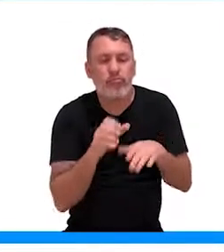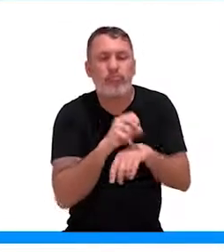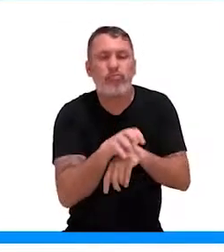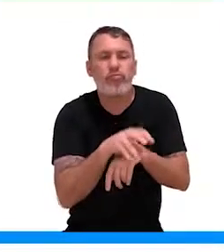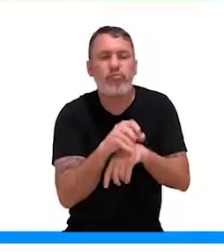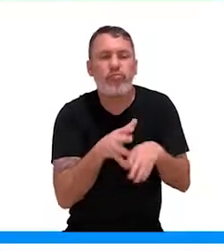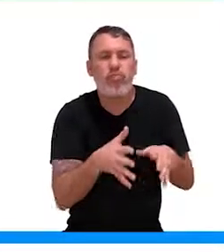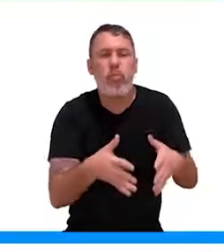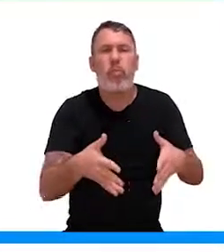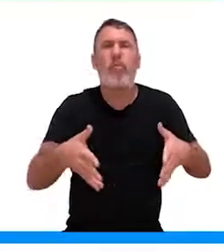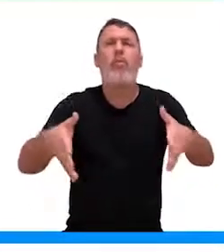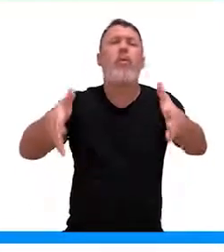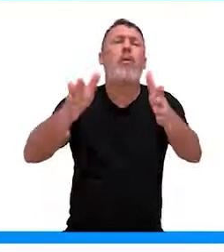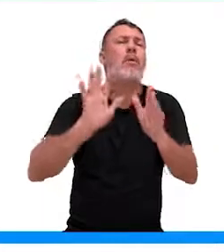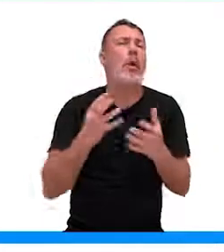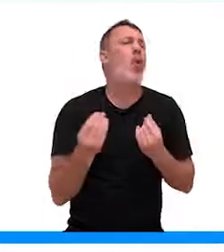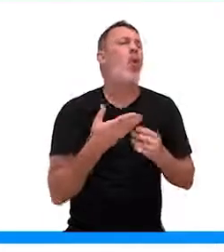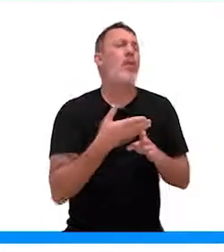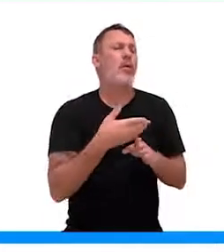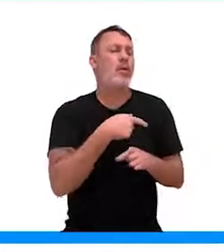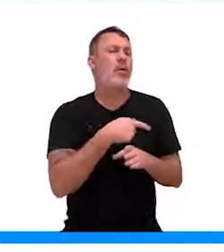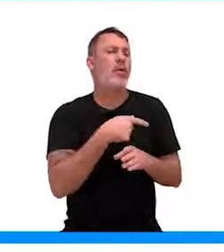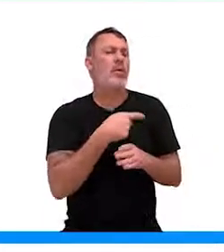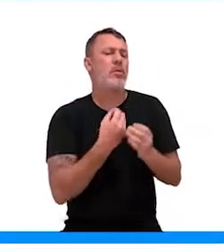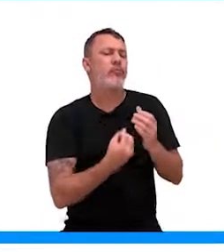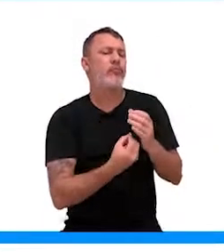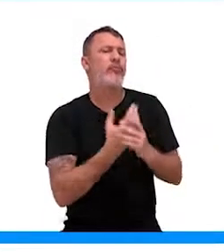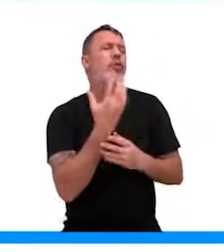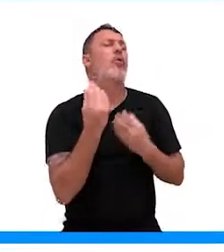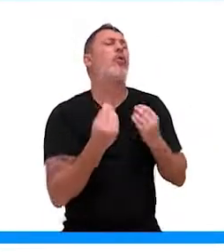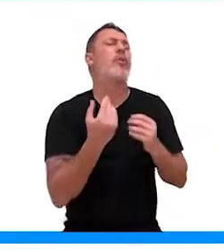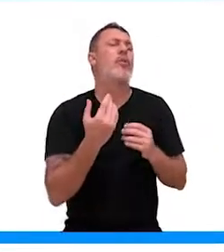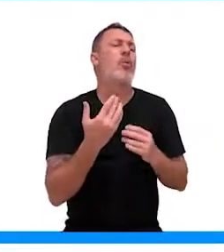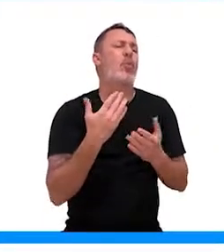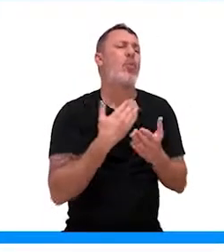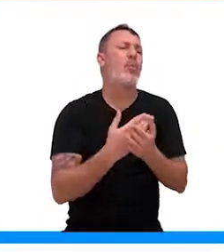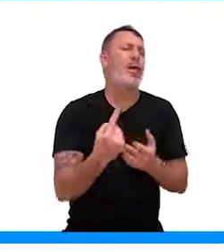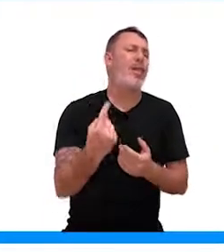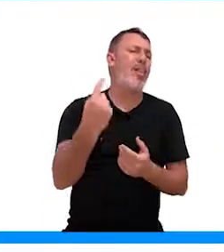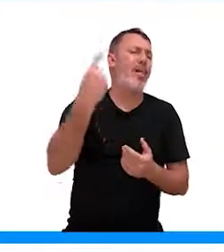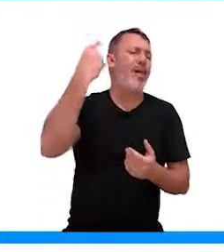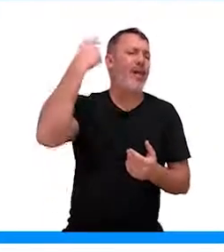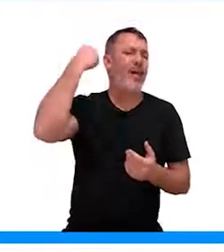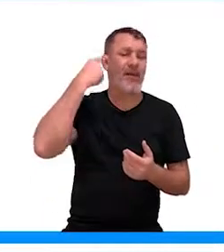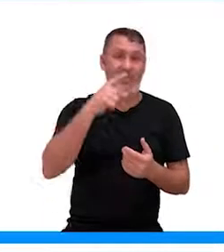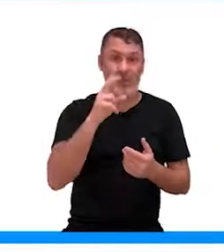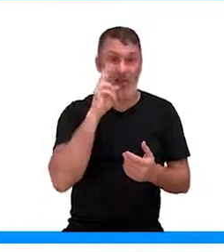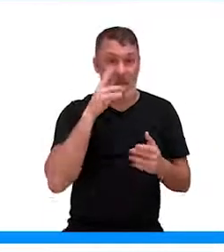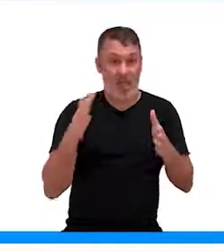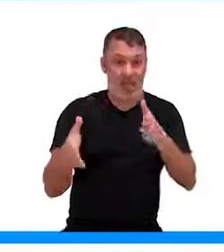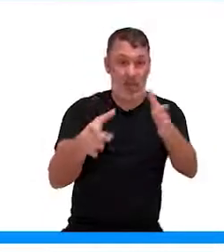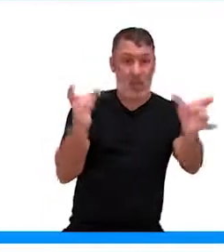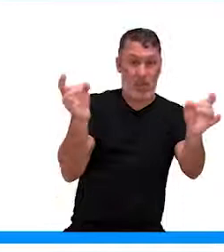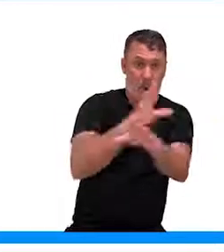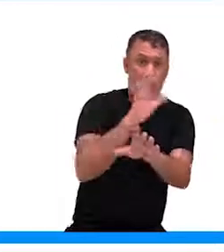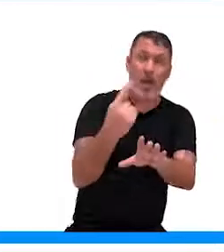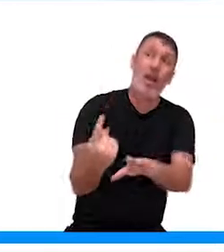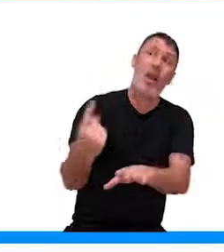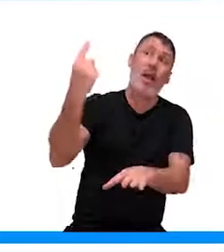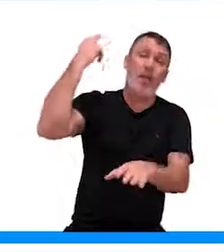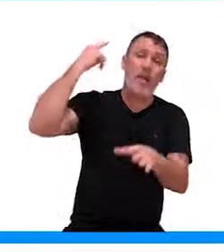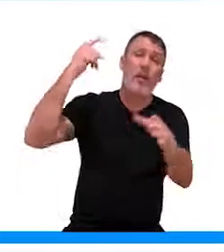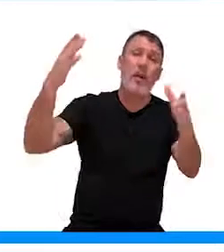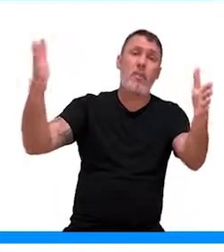é formada? Vamos voltar lá no ciclo hidrológico. Meus amores,